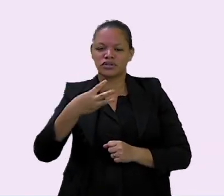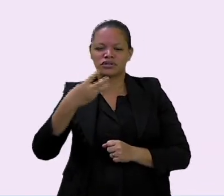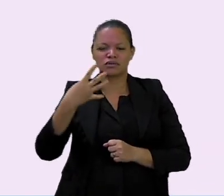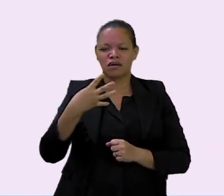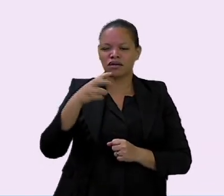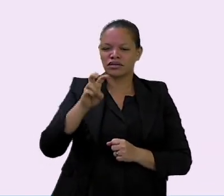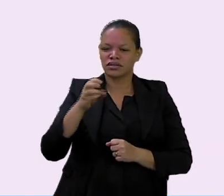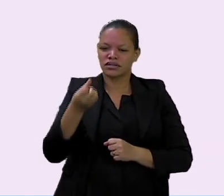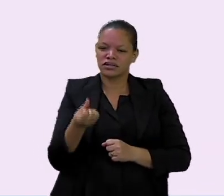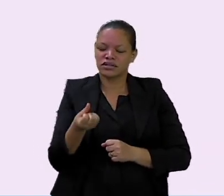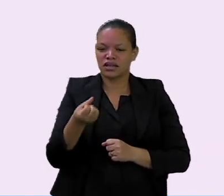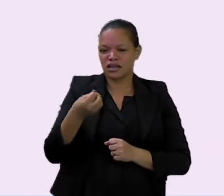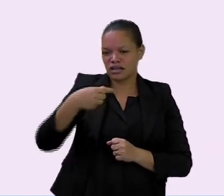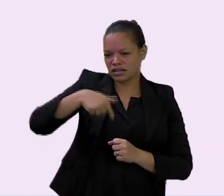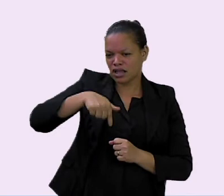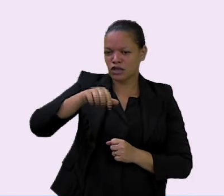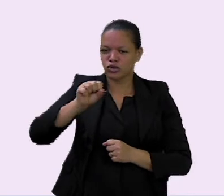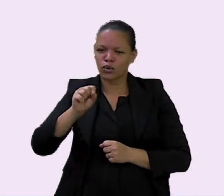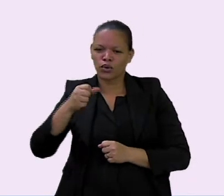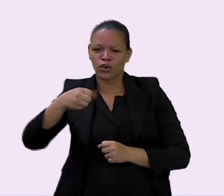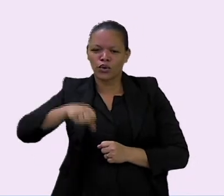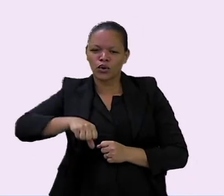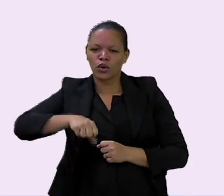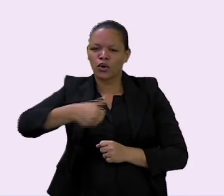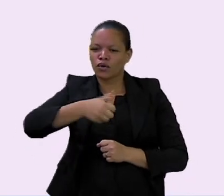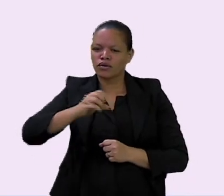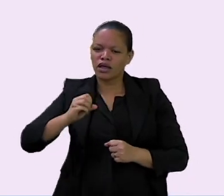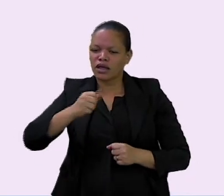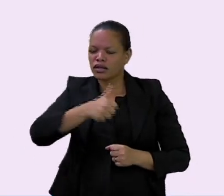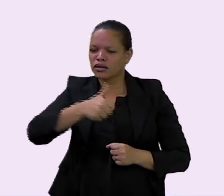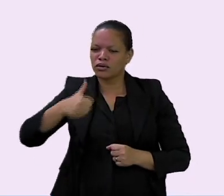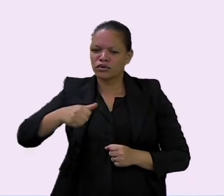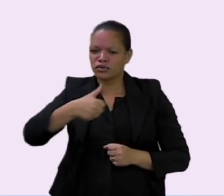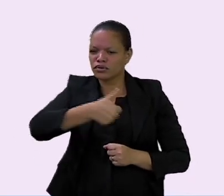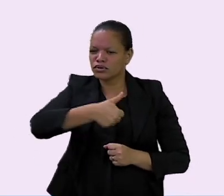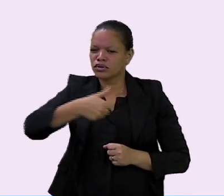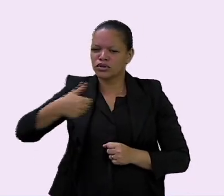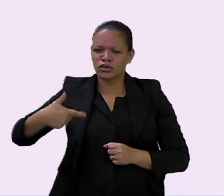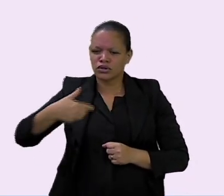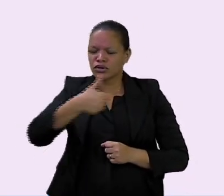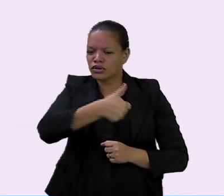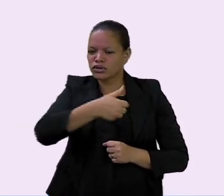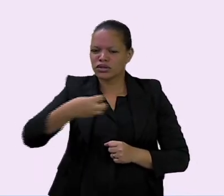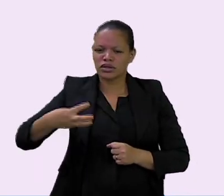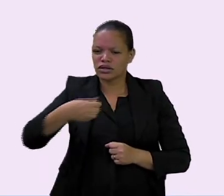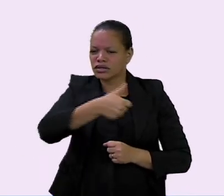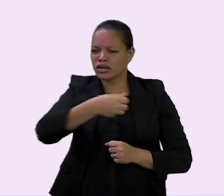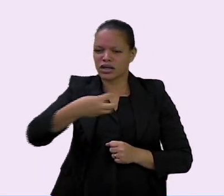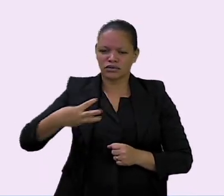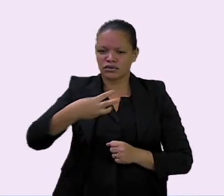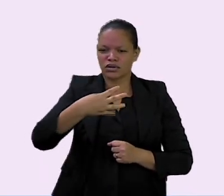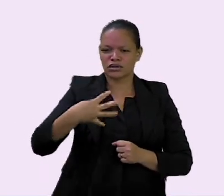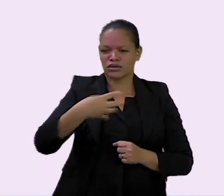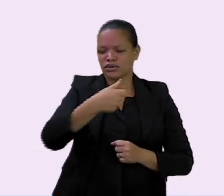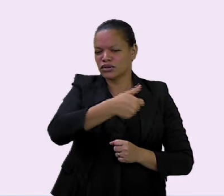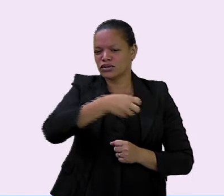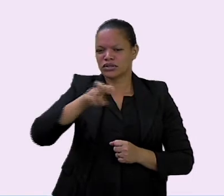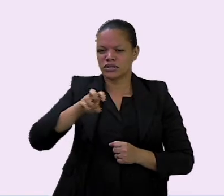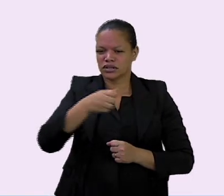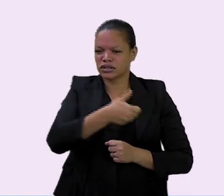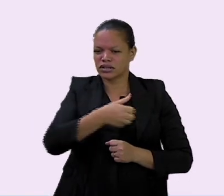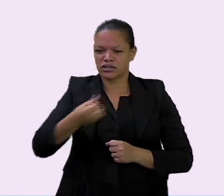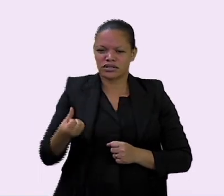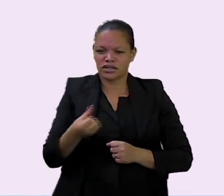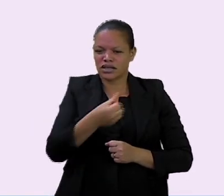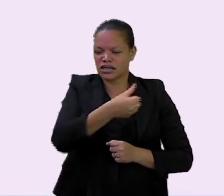13, 14, 15, 16, 17, 18, 19, 20, 21, 22, 23, 24,